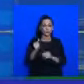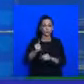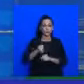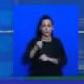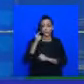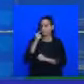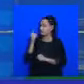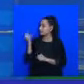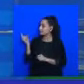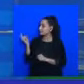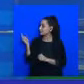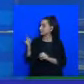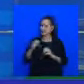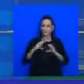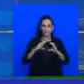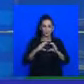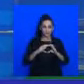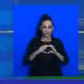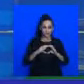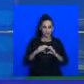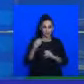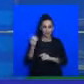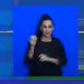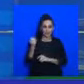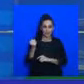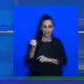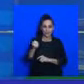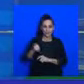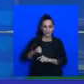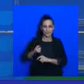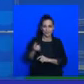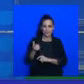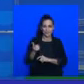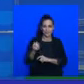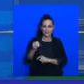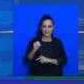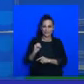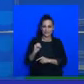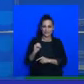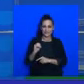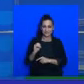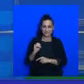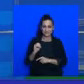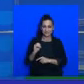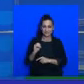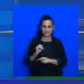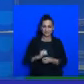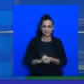número. Bola branca, número 60. Branca, 60.